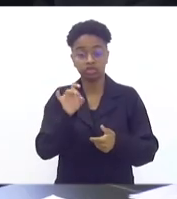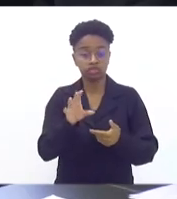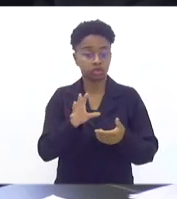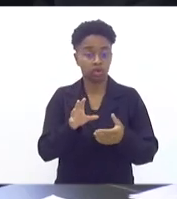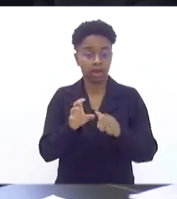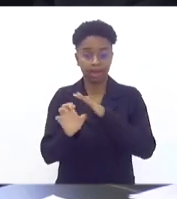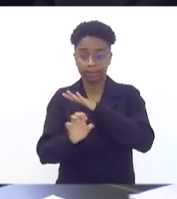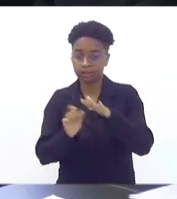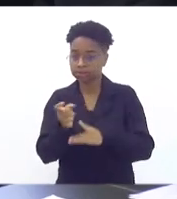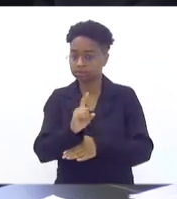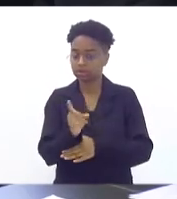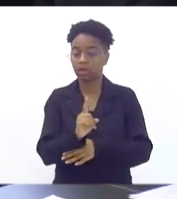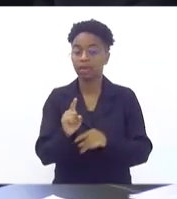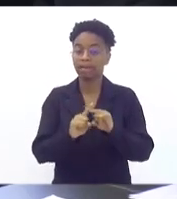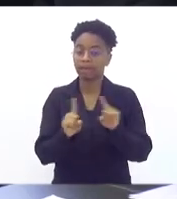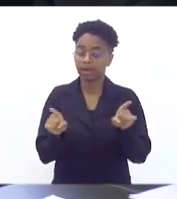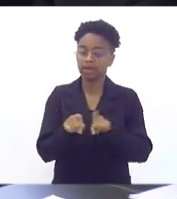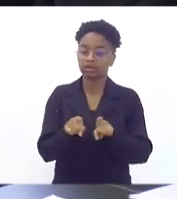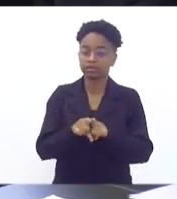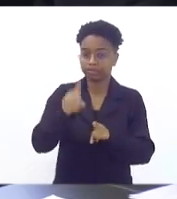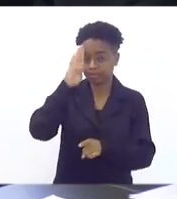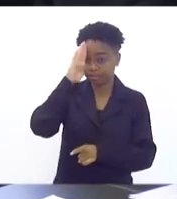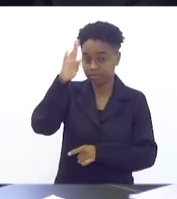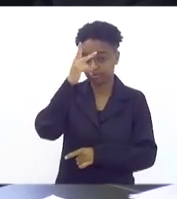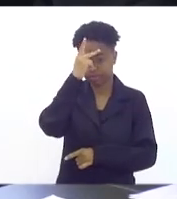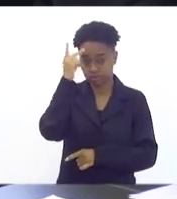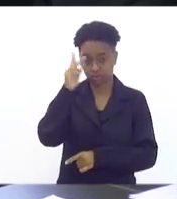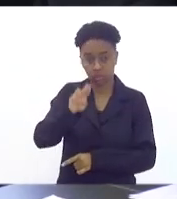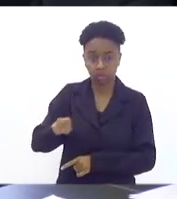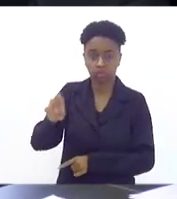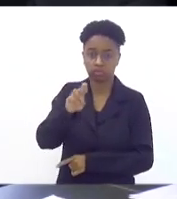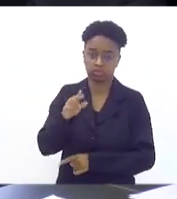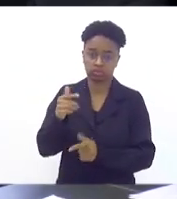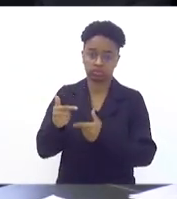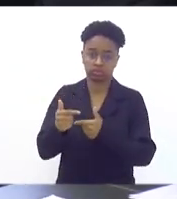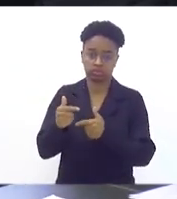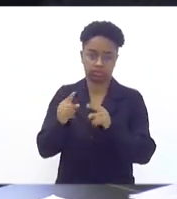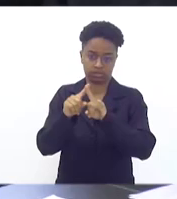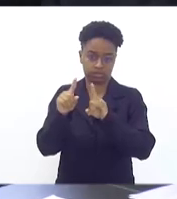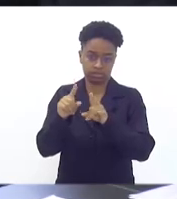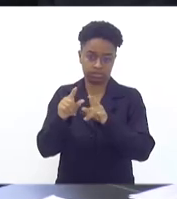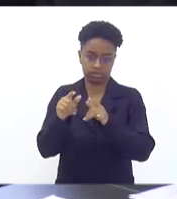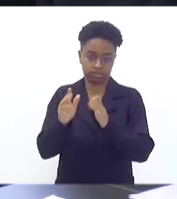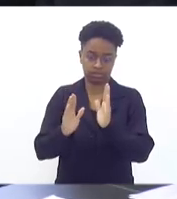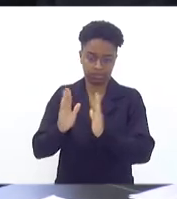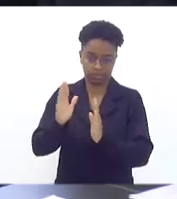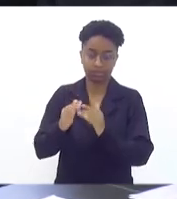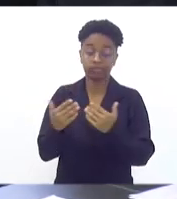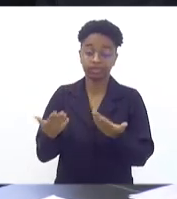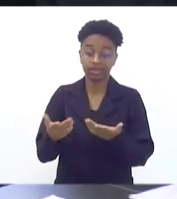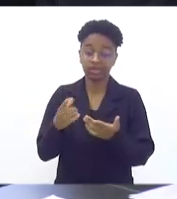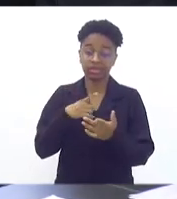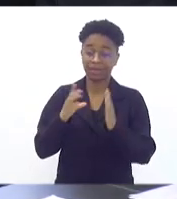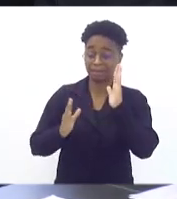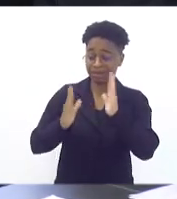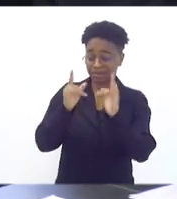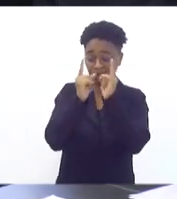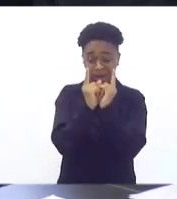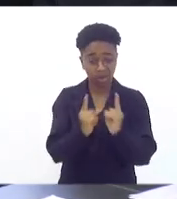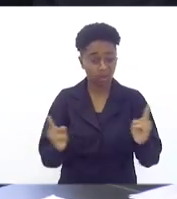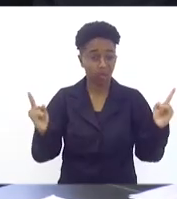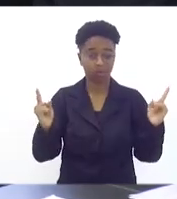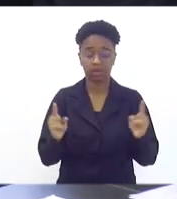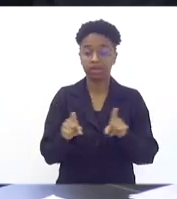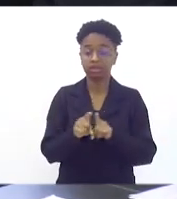concessionária as concessionárias mas sobretudo ao usuário e o prazo foi um Prazo Longo aliado a isso nós